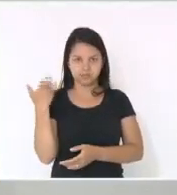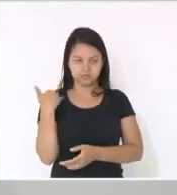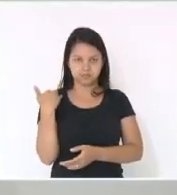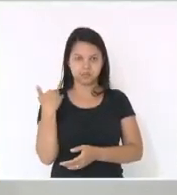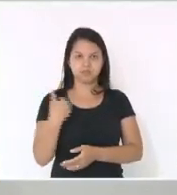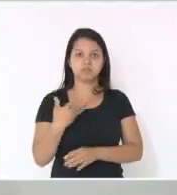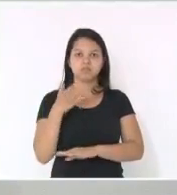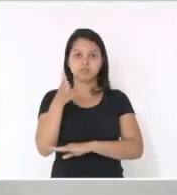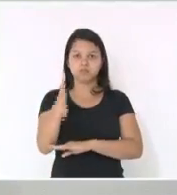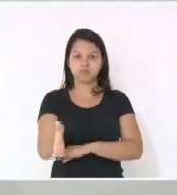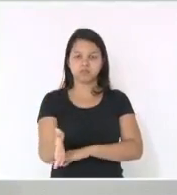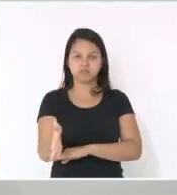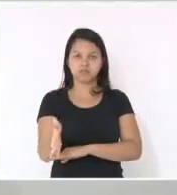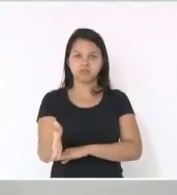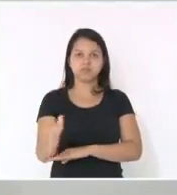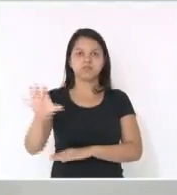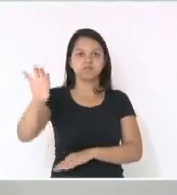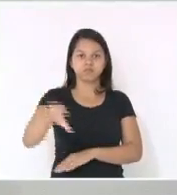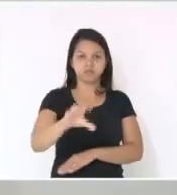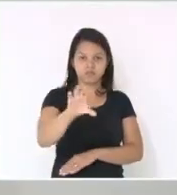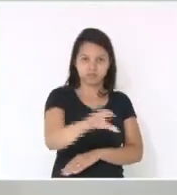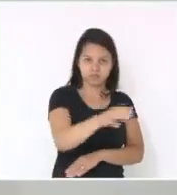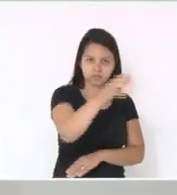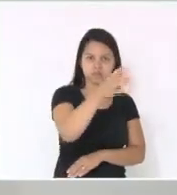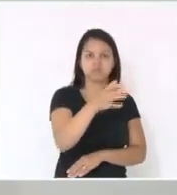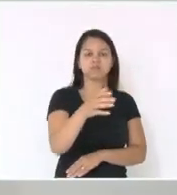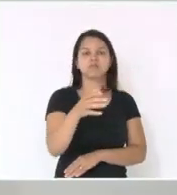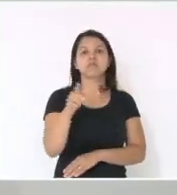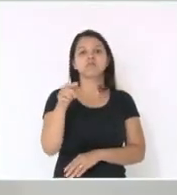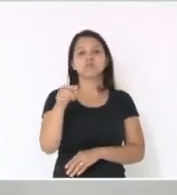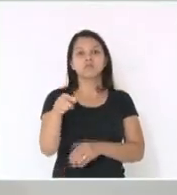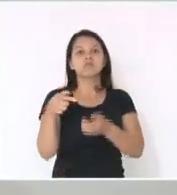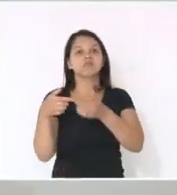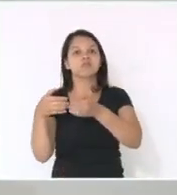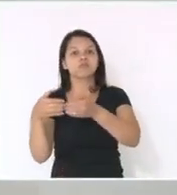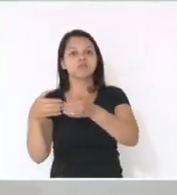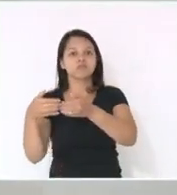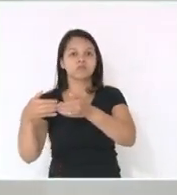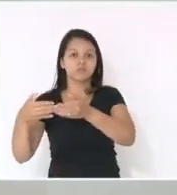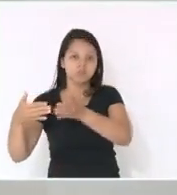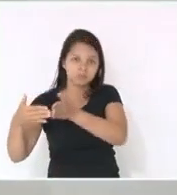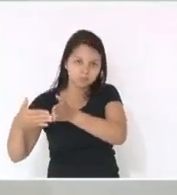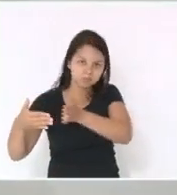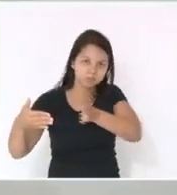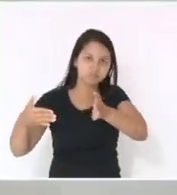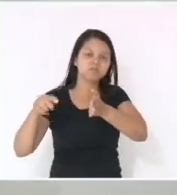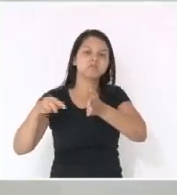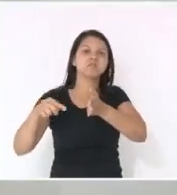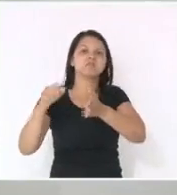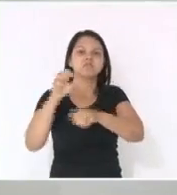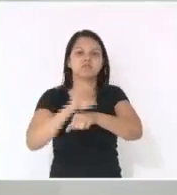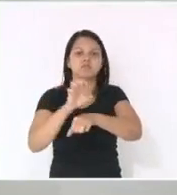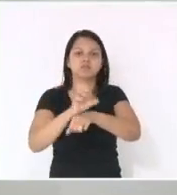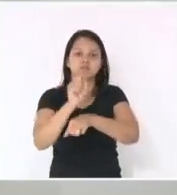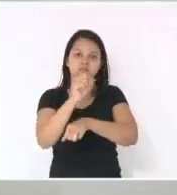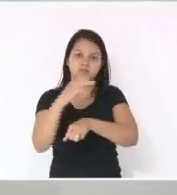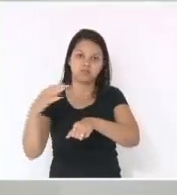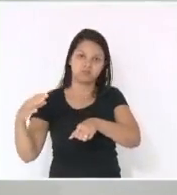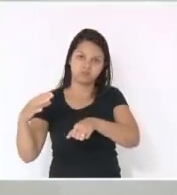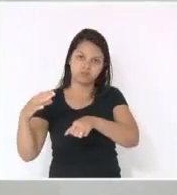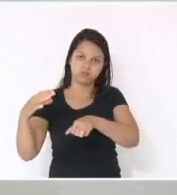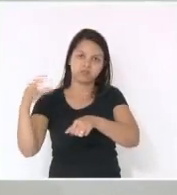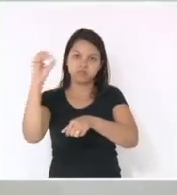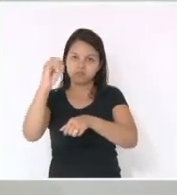Dionísio Cerqueira, onde começa o estado de Santa Catarina, do ponto de vista de vindo do extremo oeste para